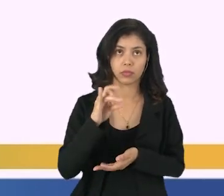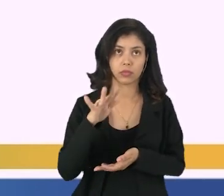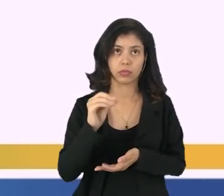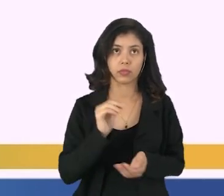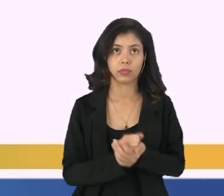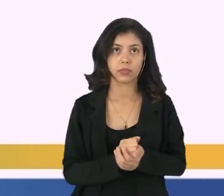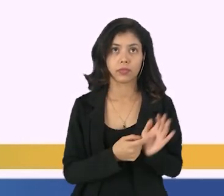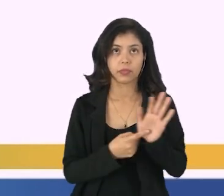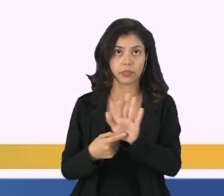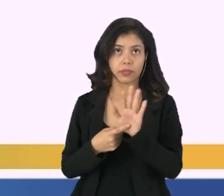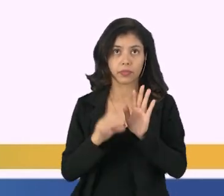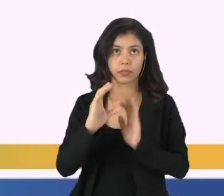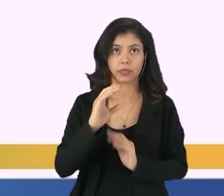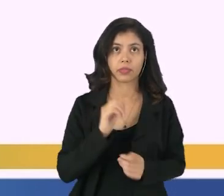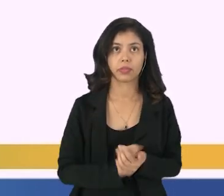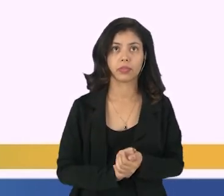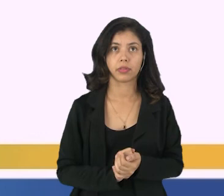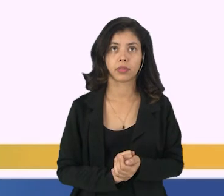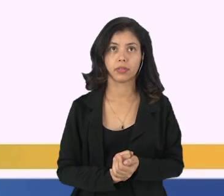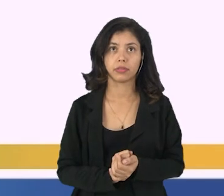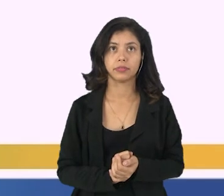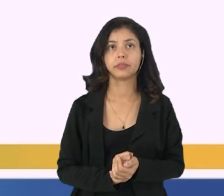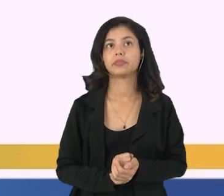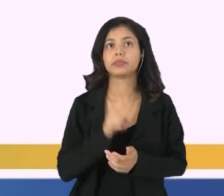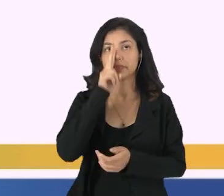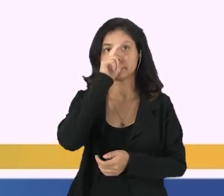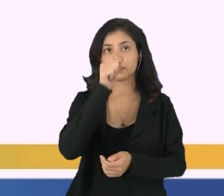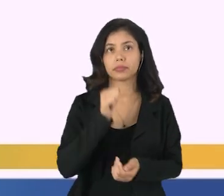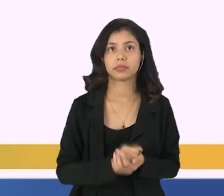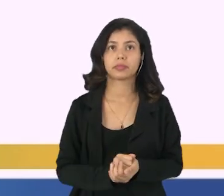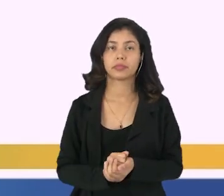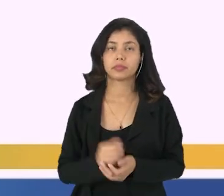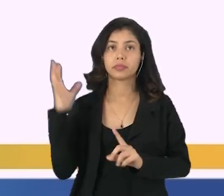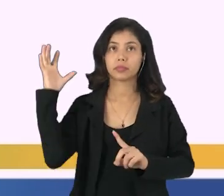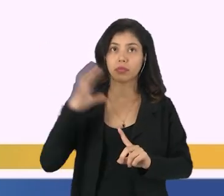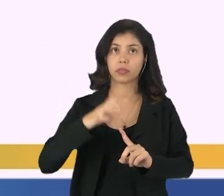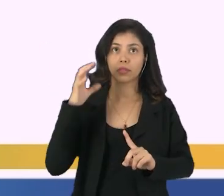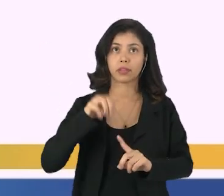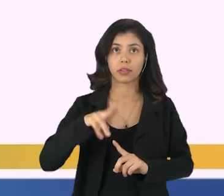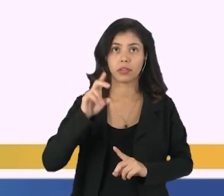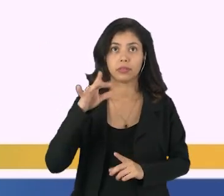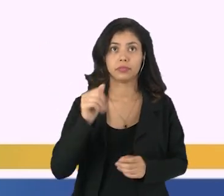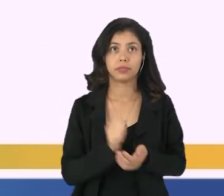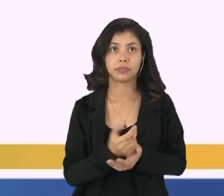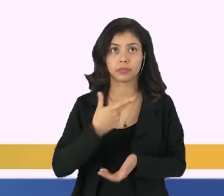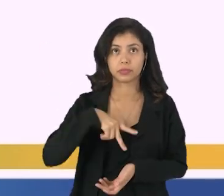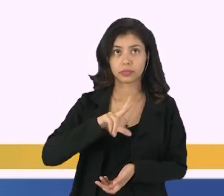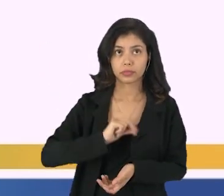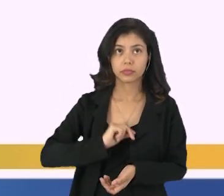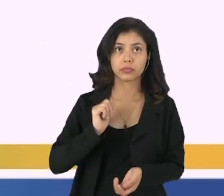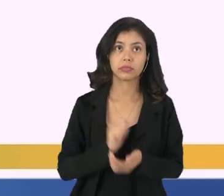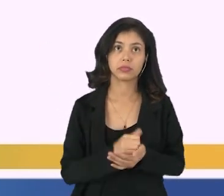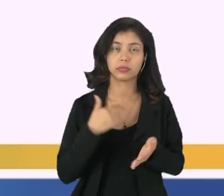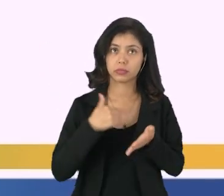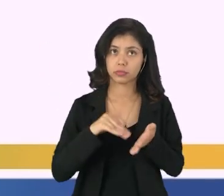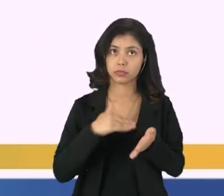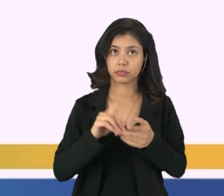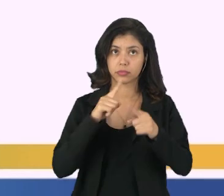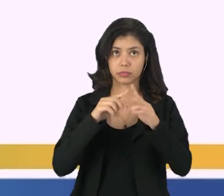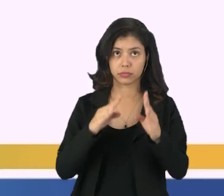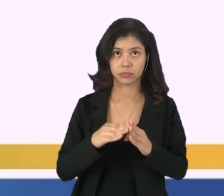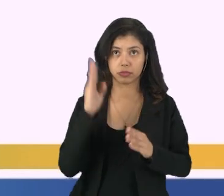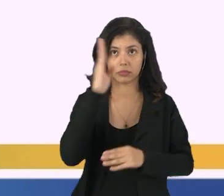afilhados. C. Foi representativo da forte influência dos monarcas portugueses na administração da